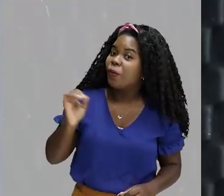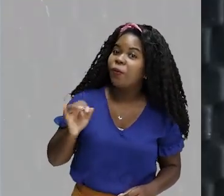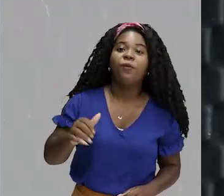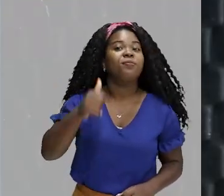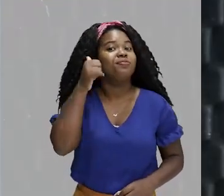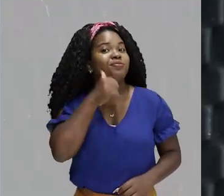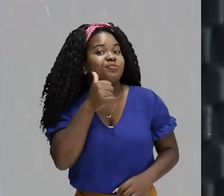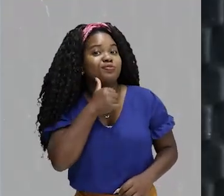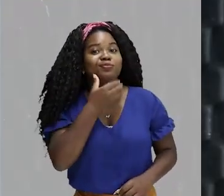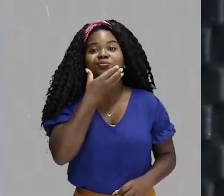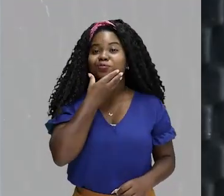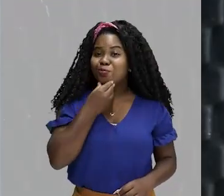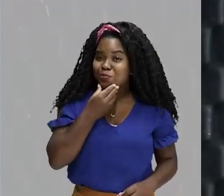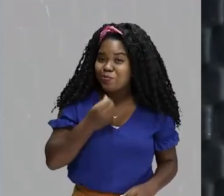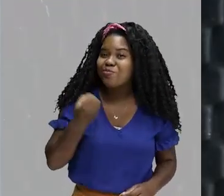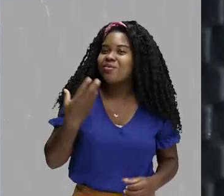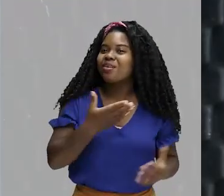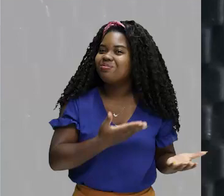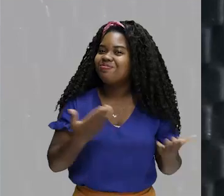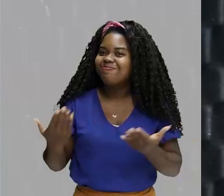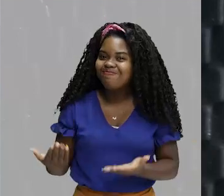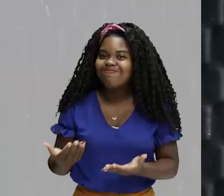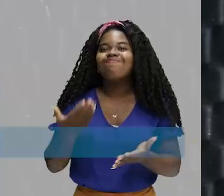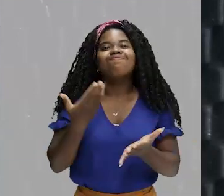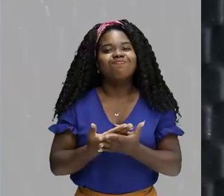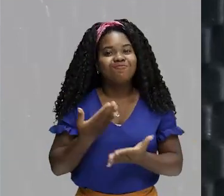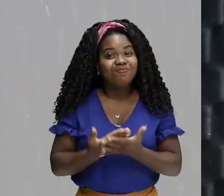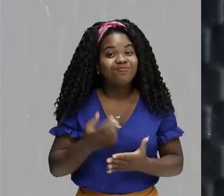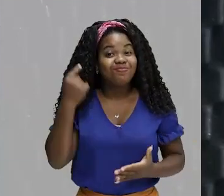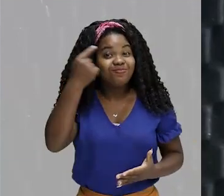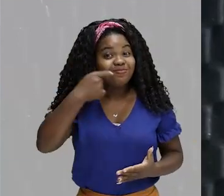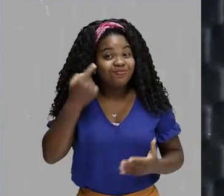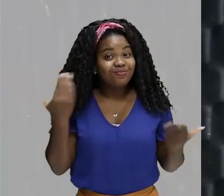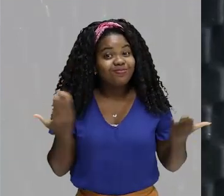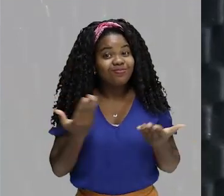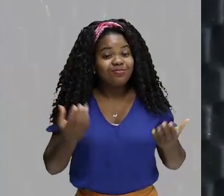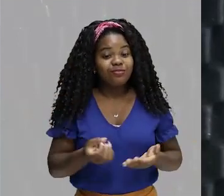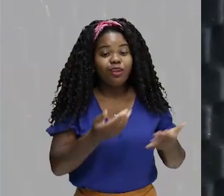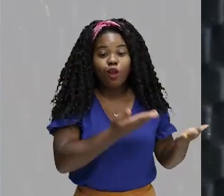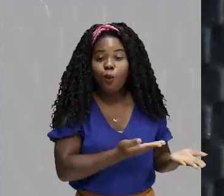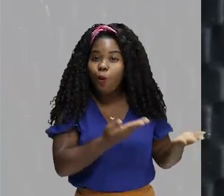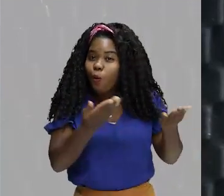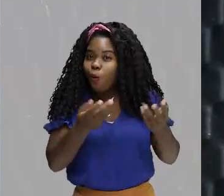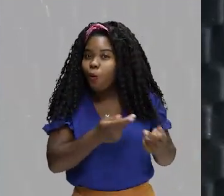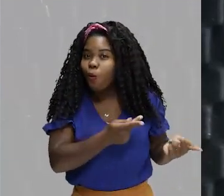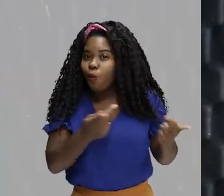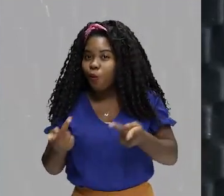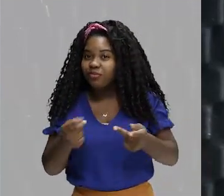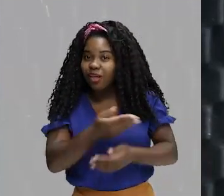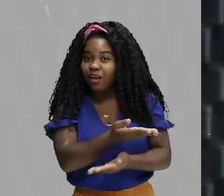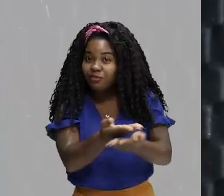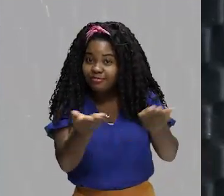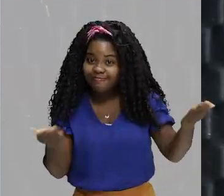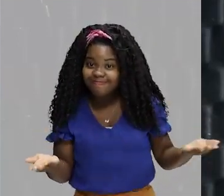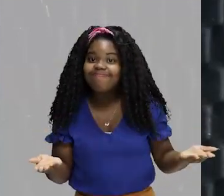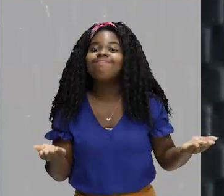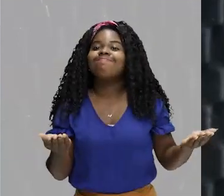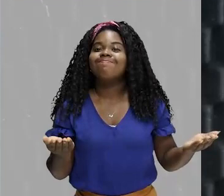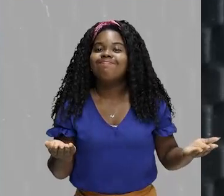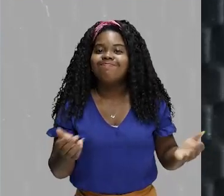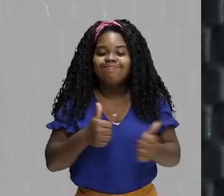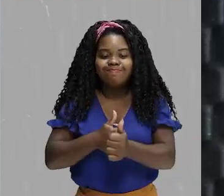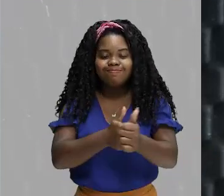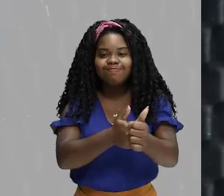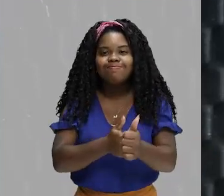chicos e chicas, bem-vindos à classe de espanhol de hoje. Hoje eu quero convidar vocês mais uma vez para acompanhar o nosso Instagram, que